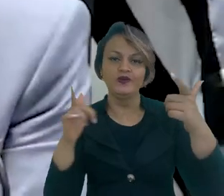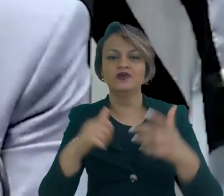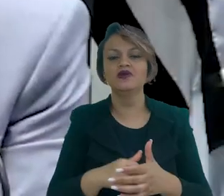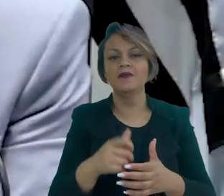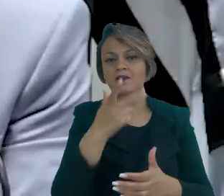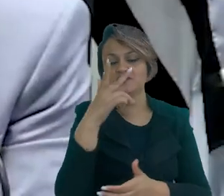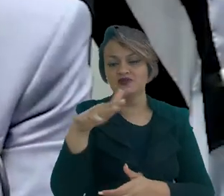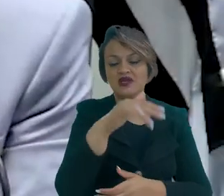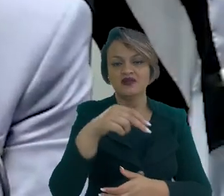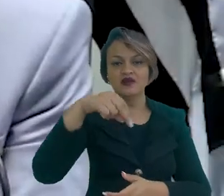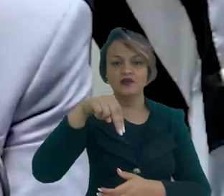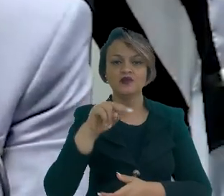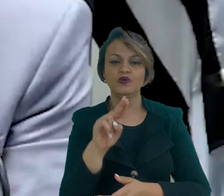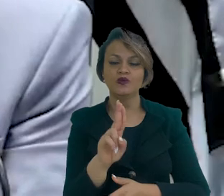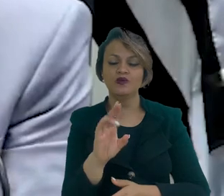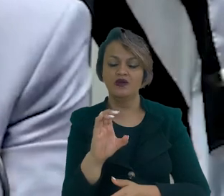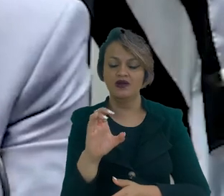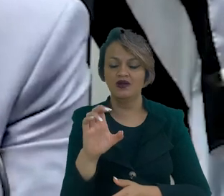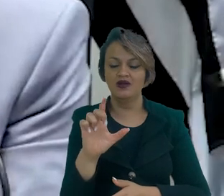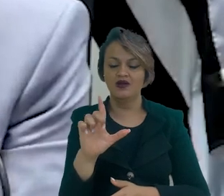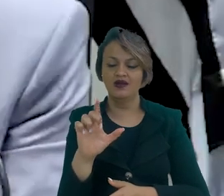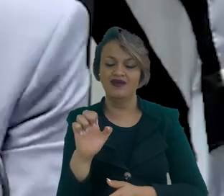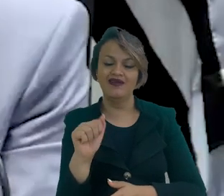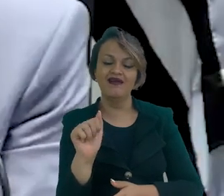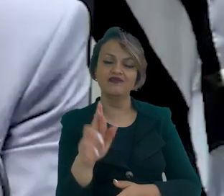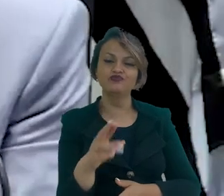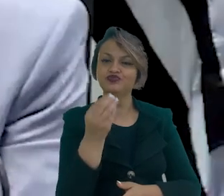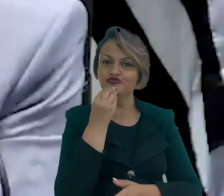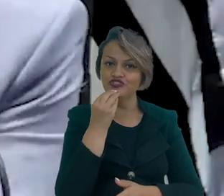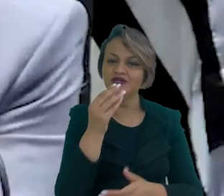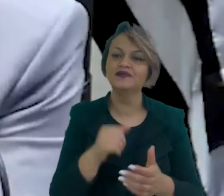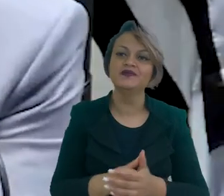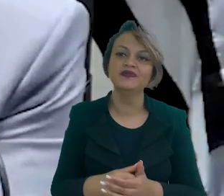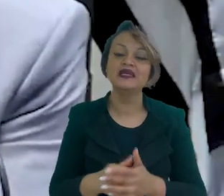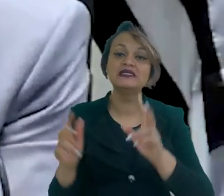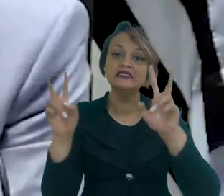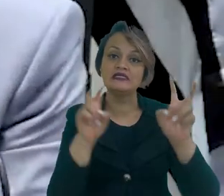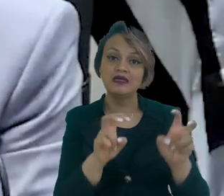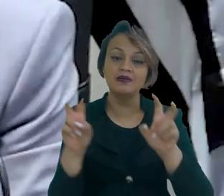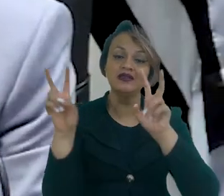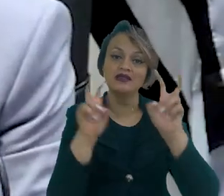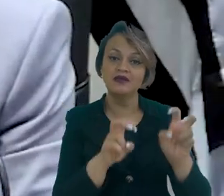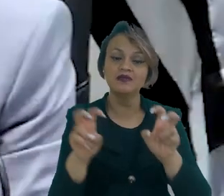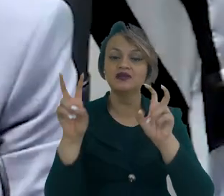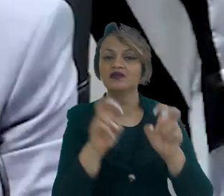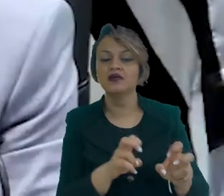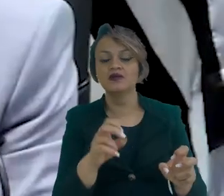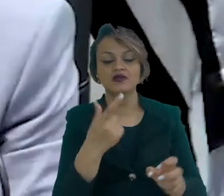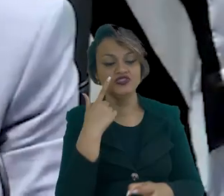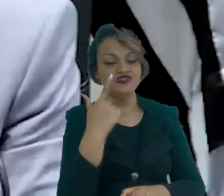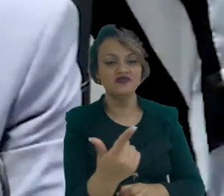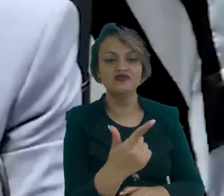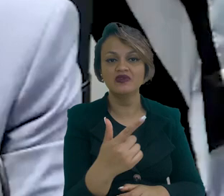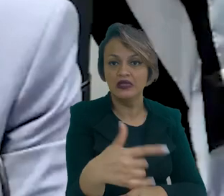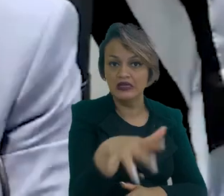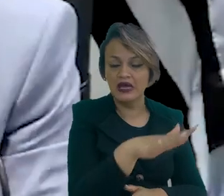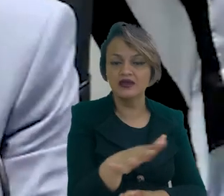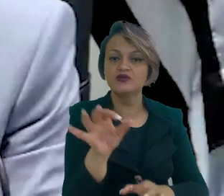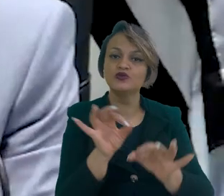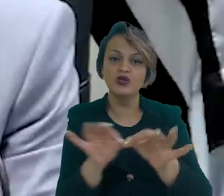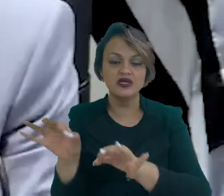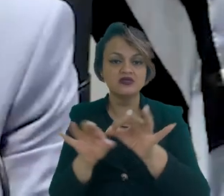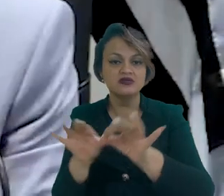já e passar para outros que são nucleares que a gente tá deixando de lado esses temas eles